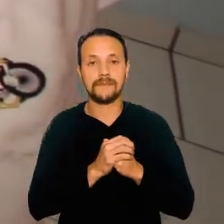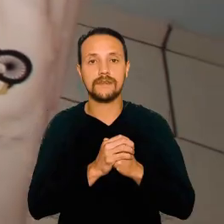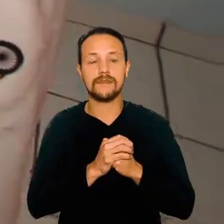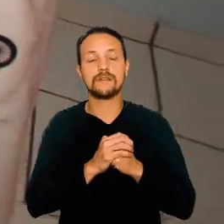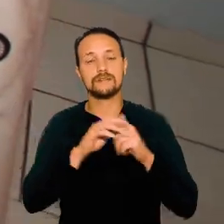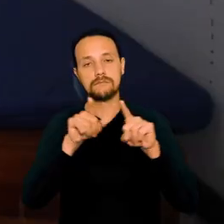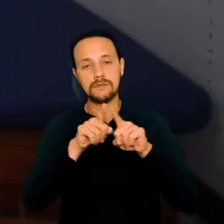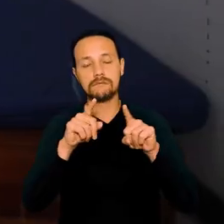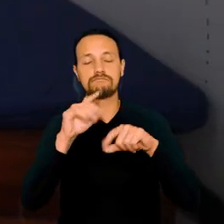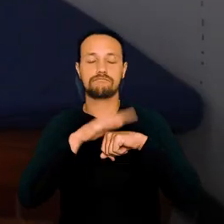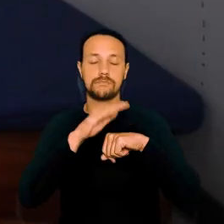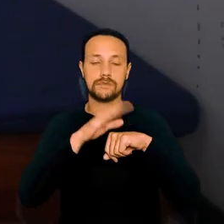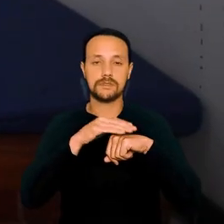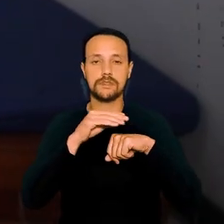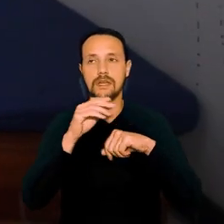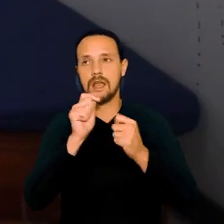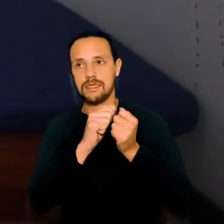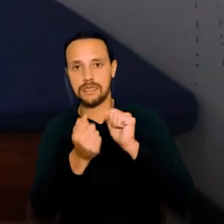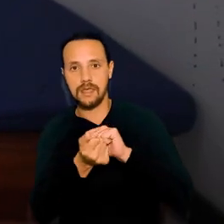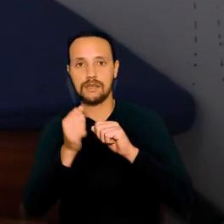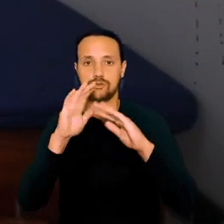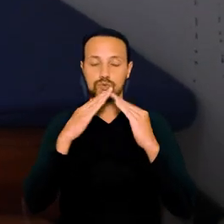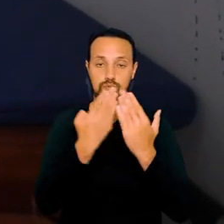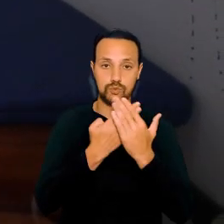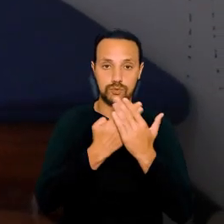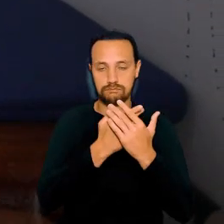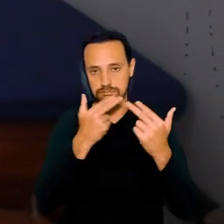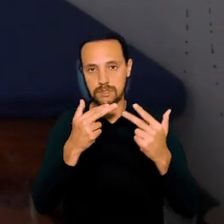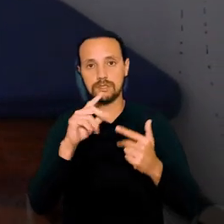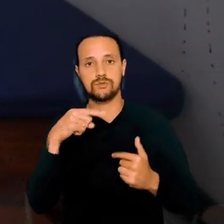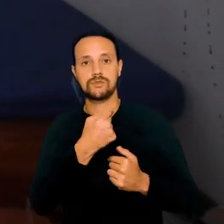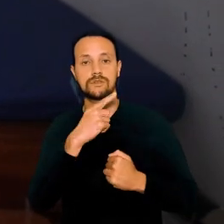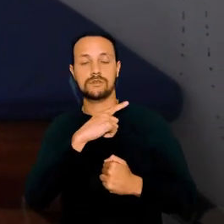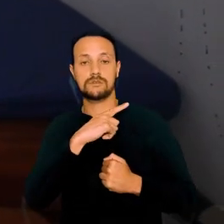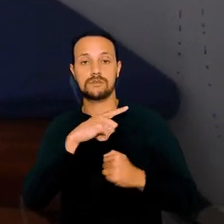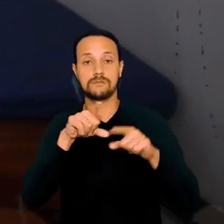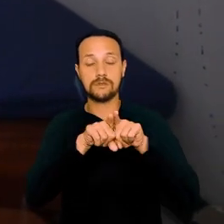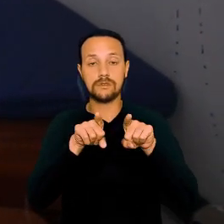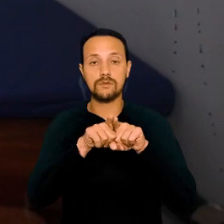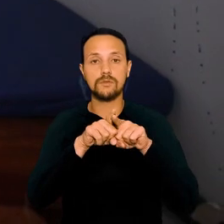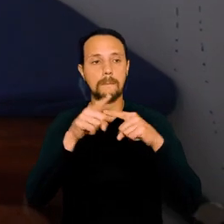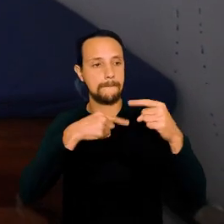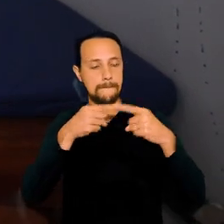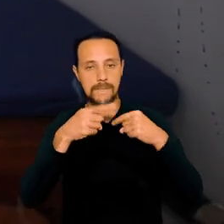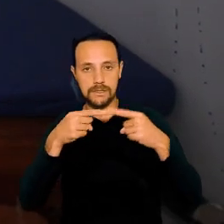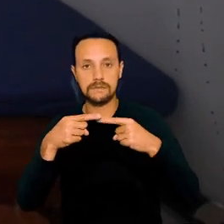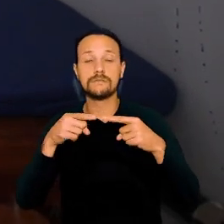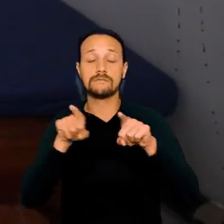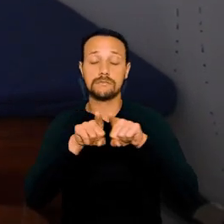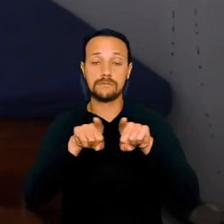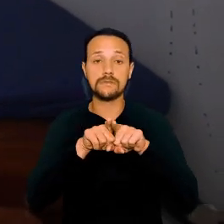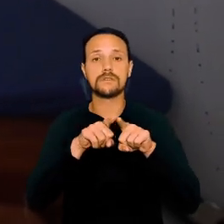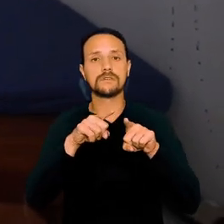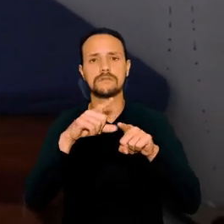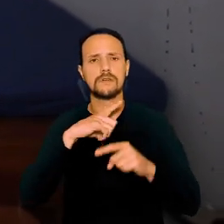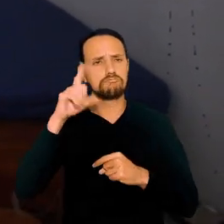gente presta alguns serviços, que é a assessoria escolar. Então, junto com o setor de